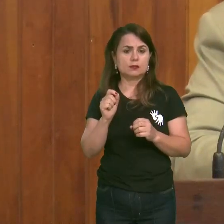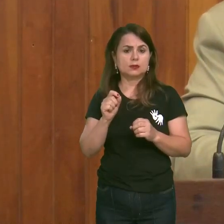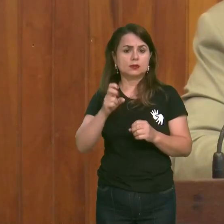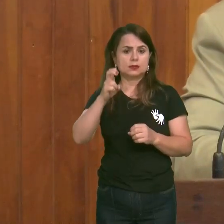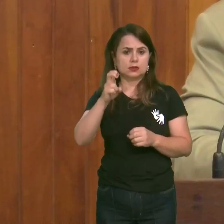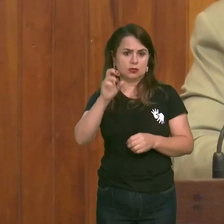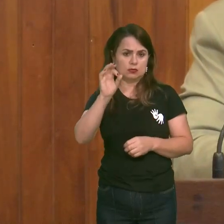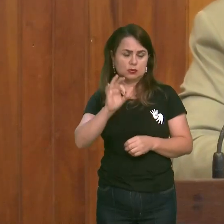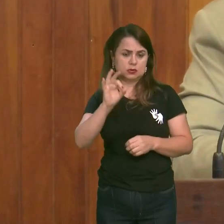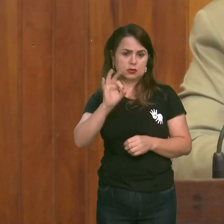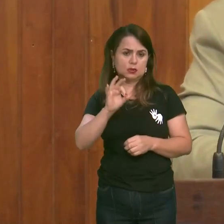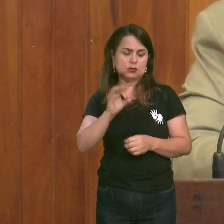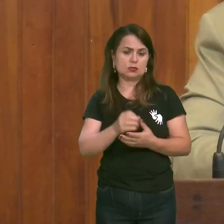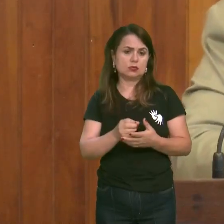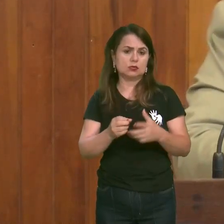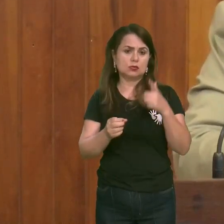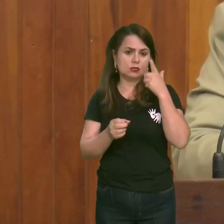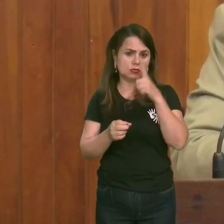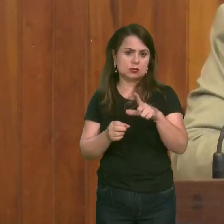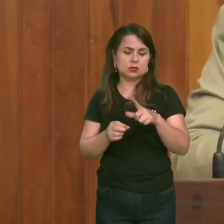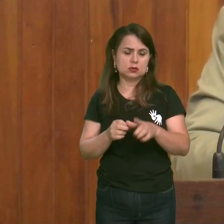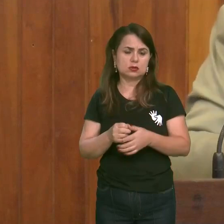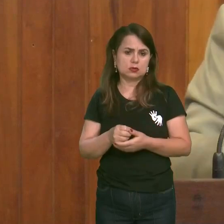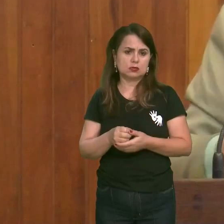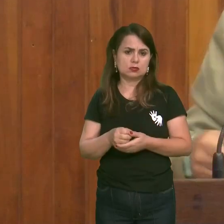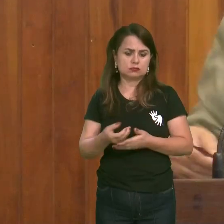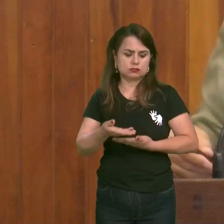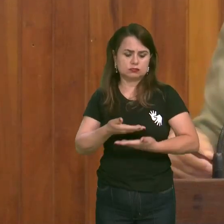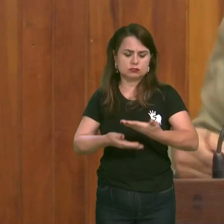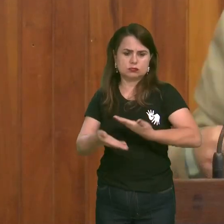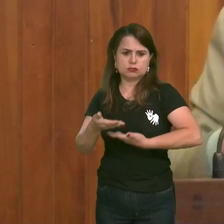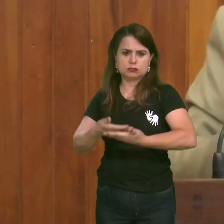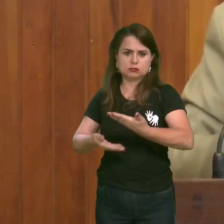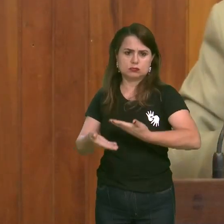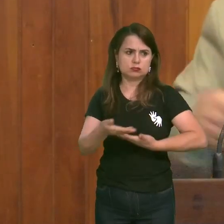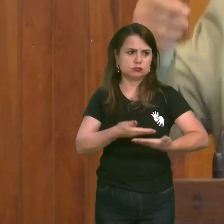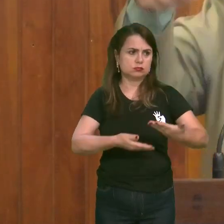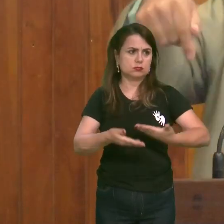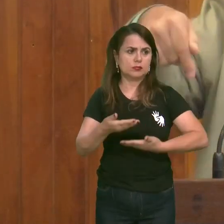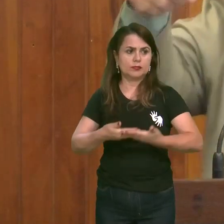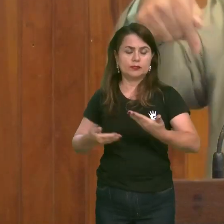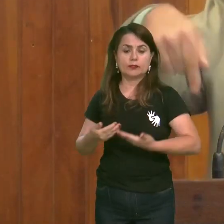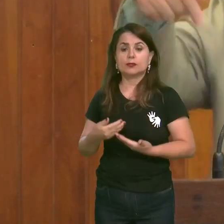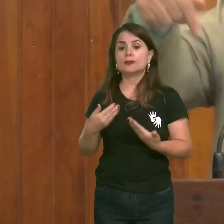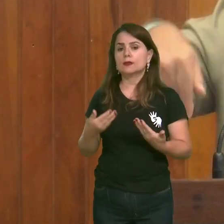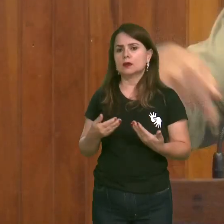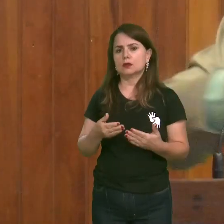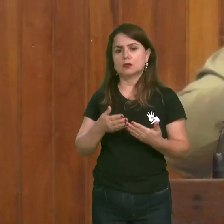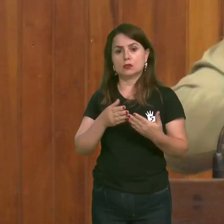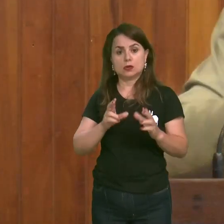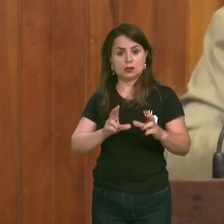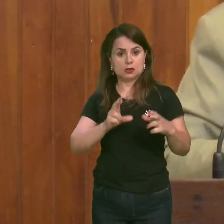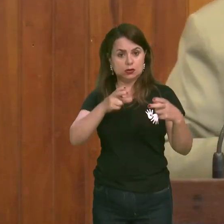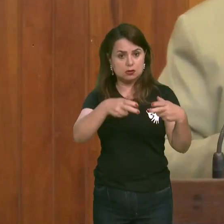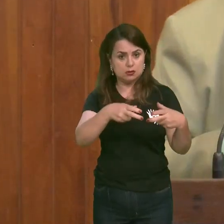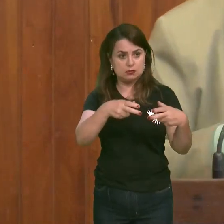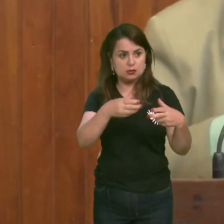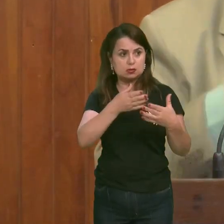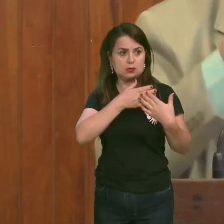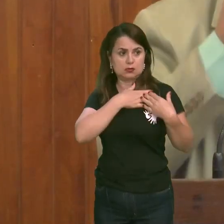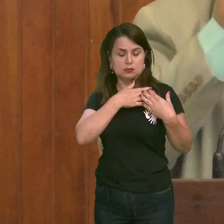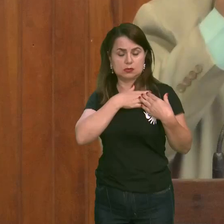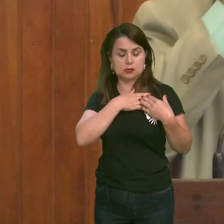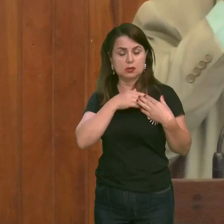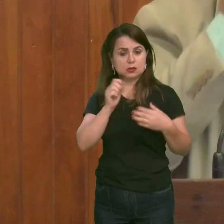5% . Depois de muita negociação Então esse é papel da câmera nossos de definir as percentual de